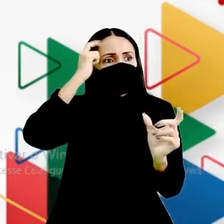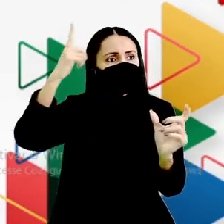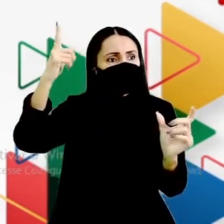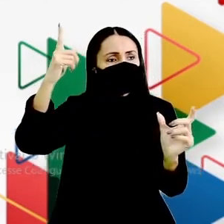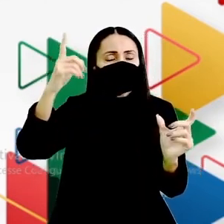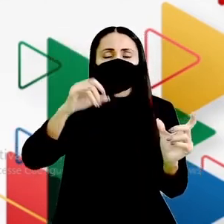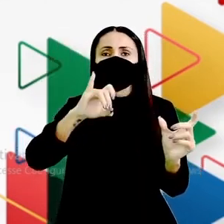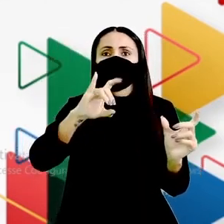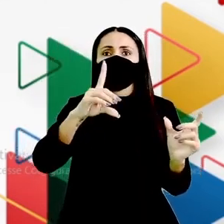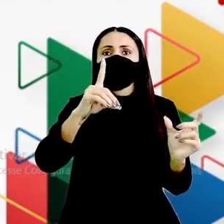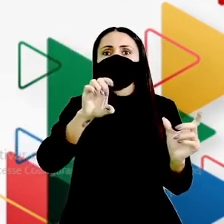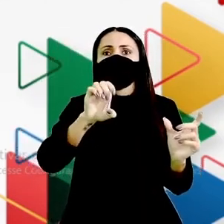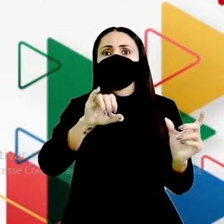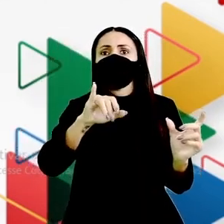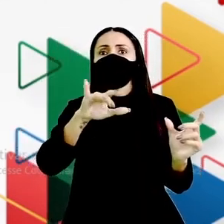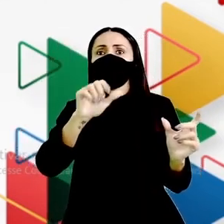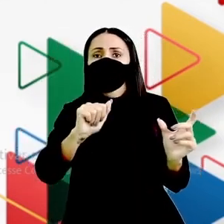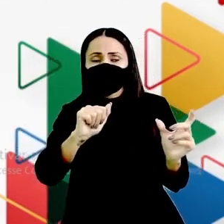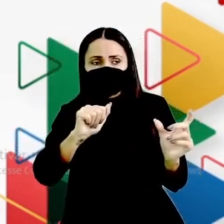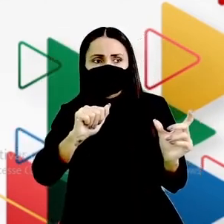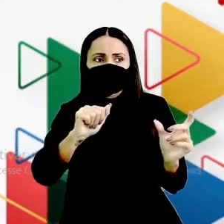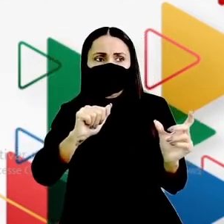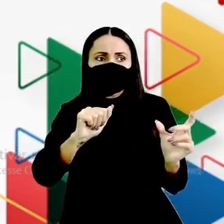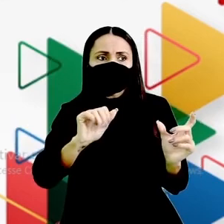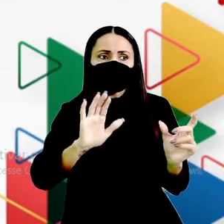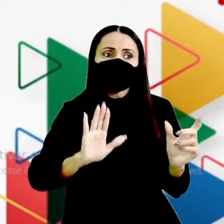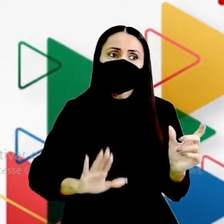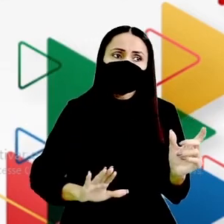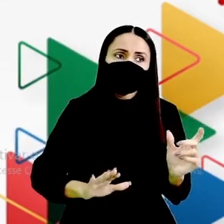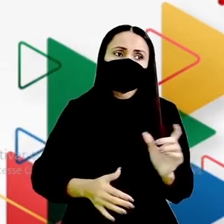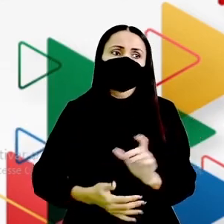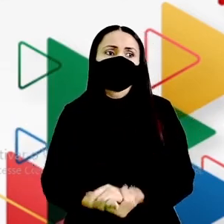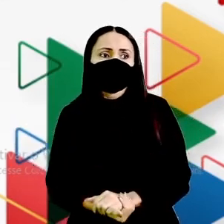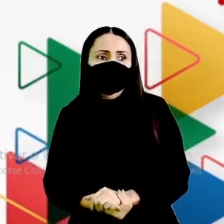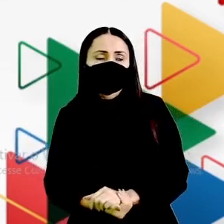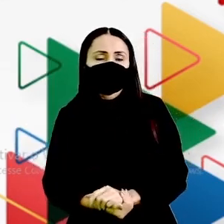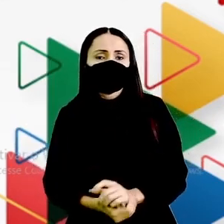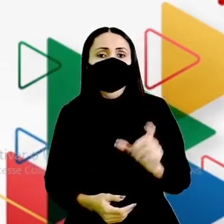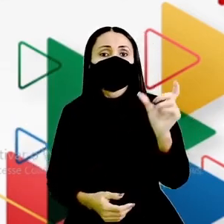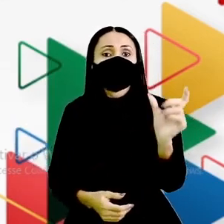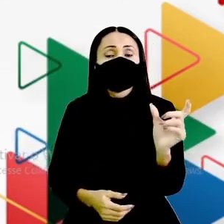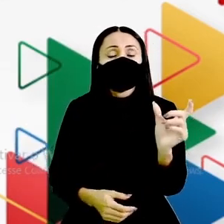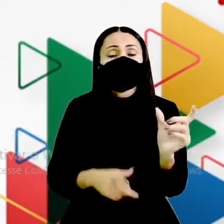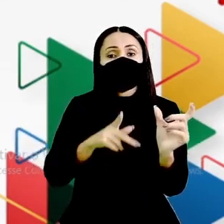Assembleia também não tem Opa, mais. peraí. Aí é um paroxítono. Isso. Eu separo